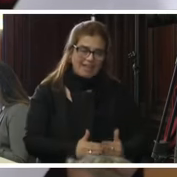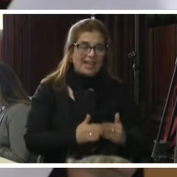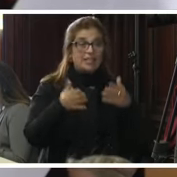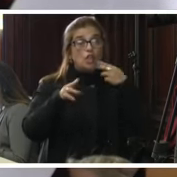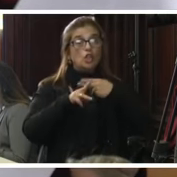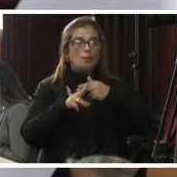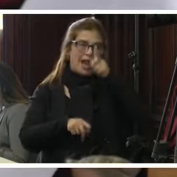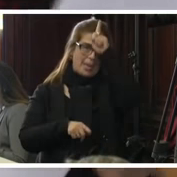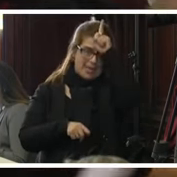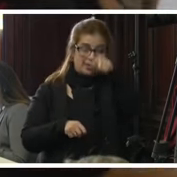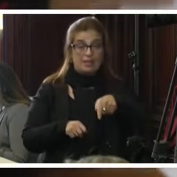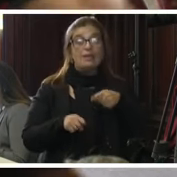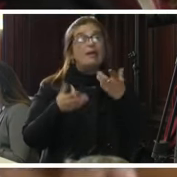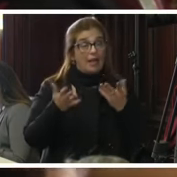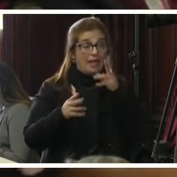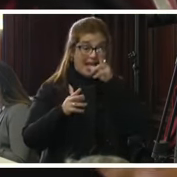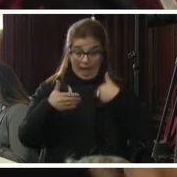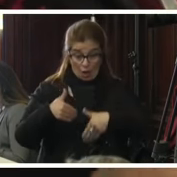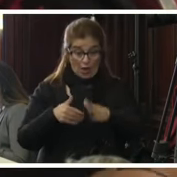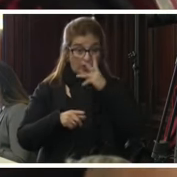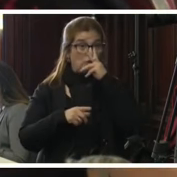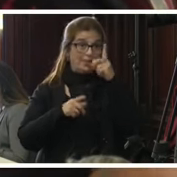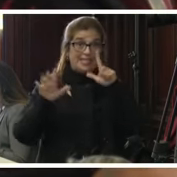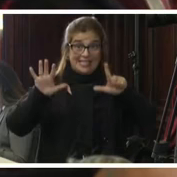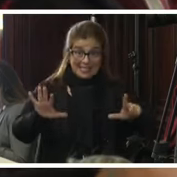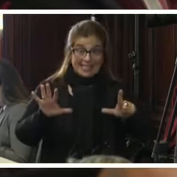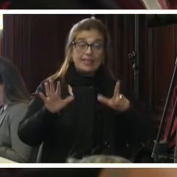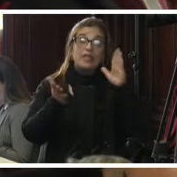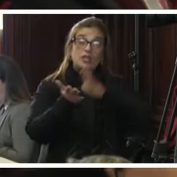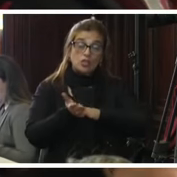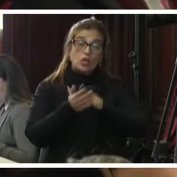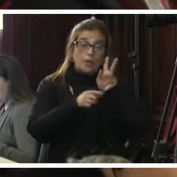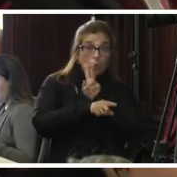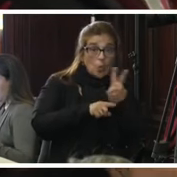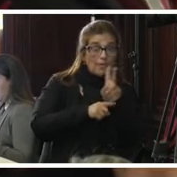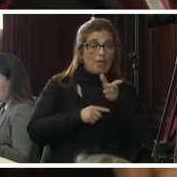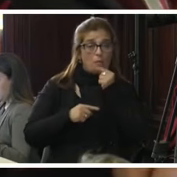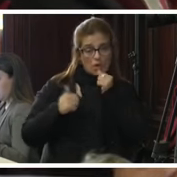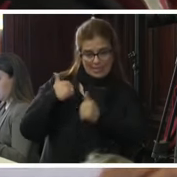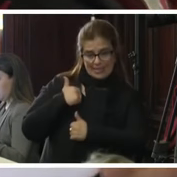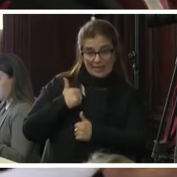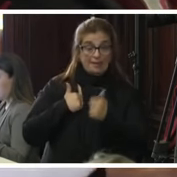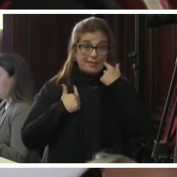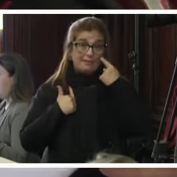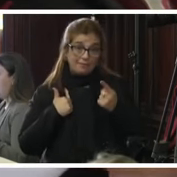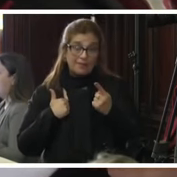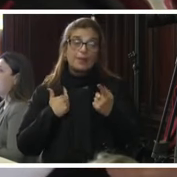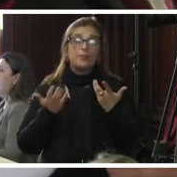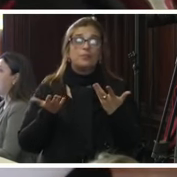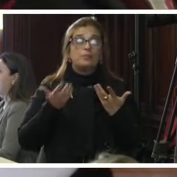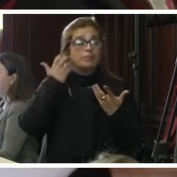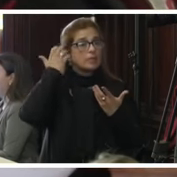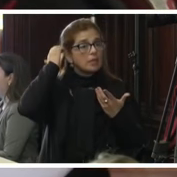Em 2017, a pretexto da instalação de uma base blindada da Polícia Militar, a Polícia Militar invadiu as